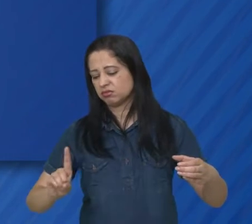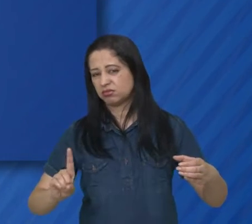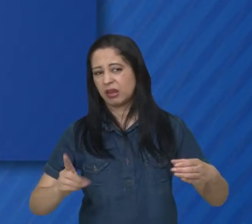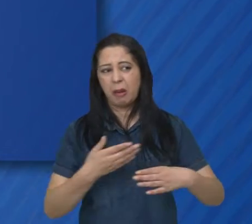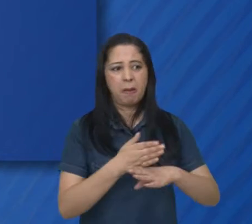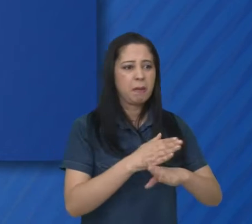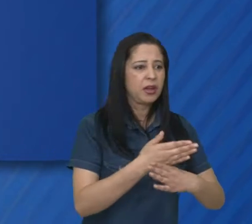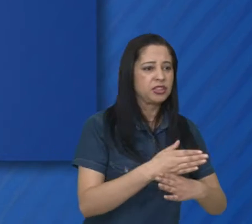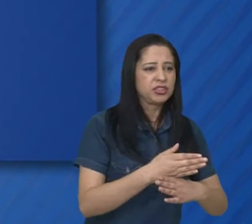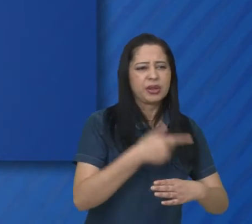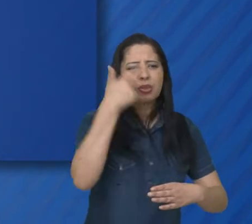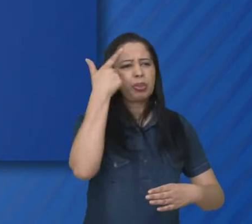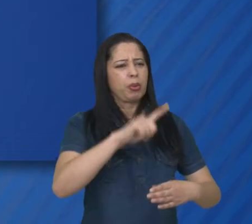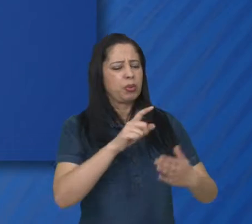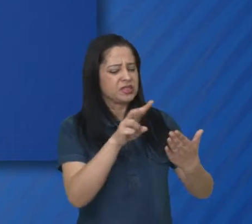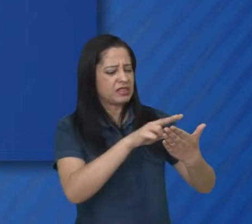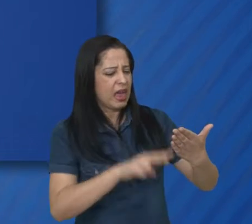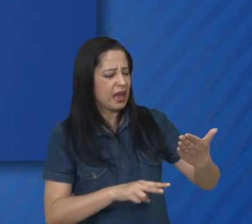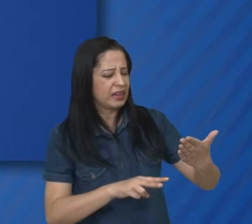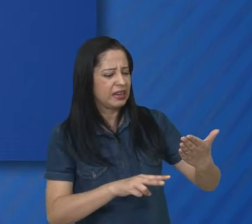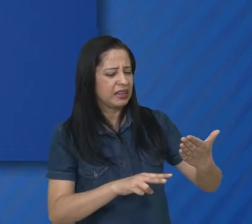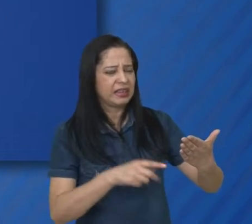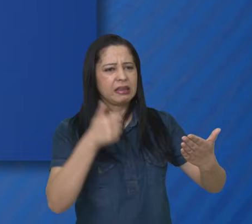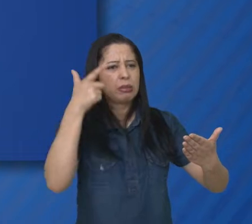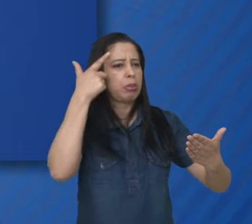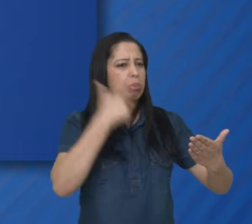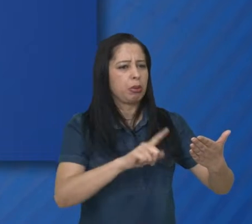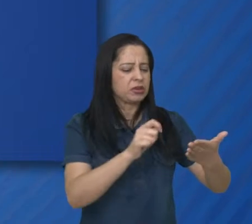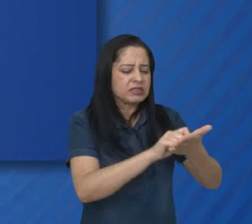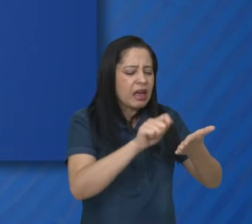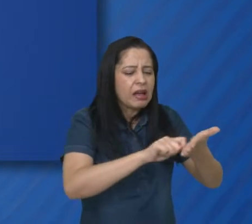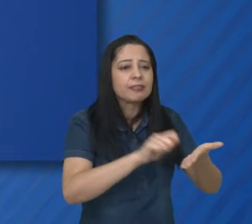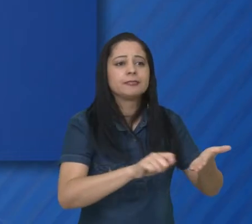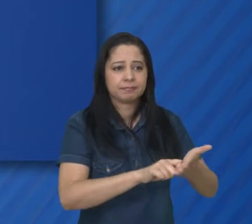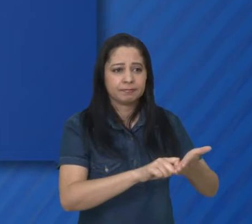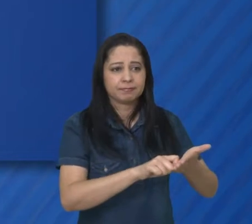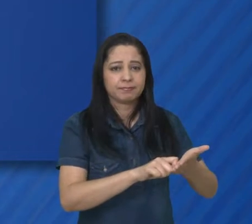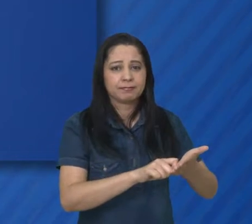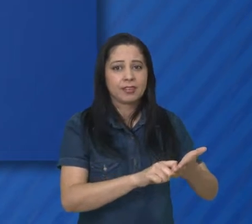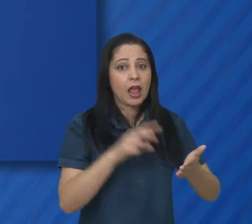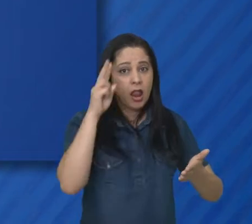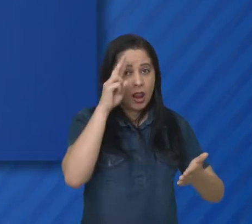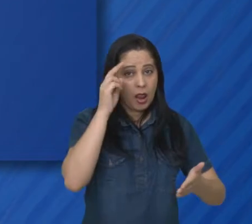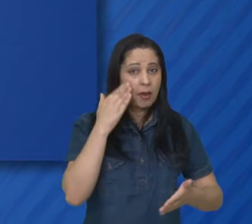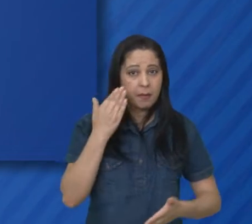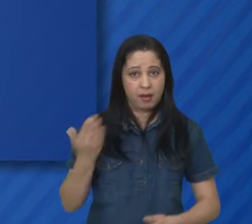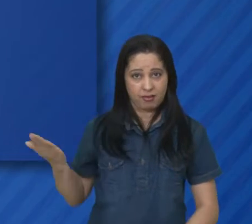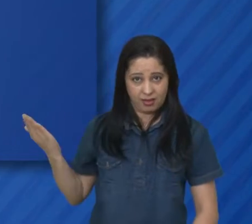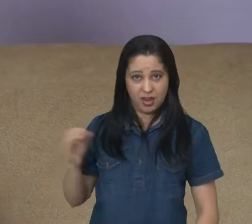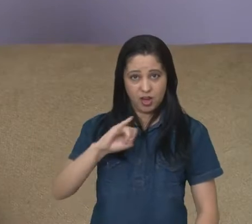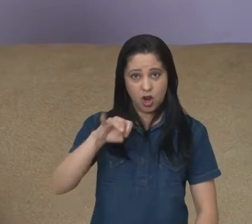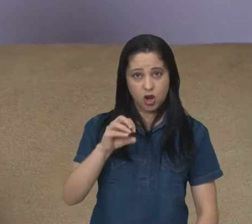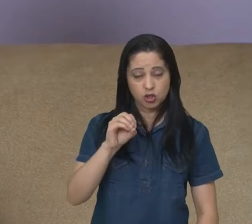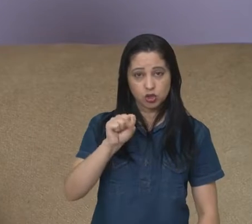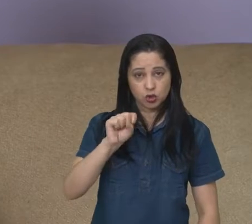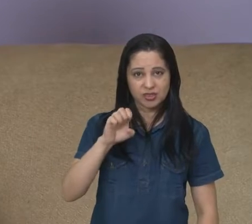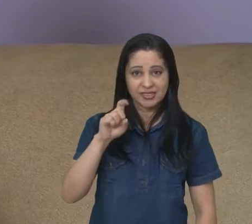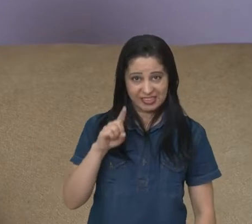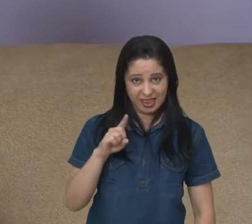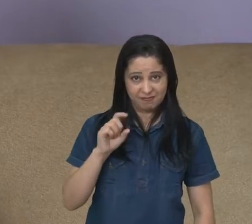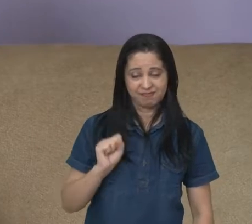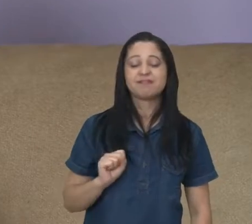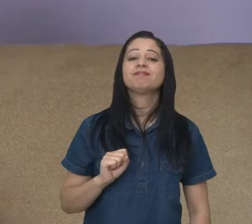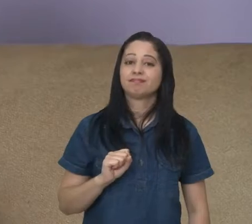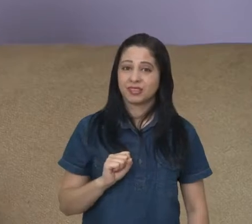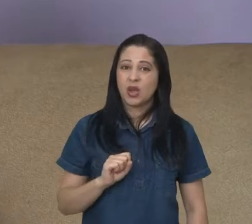desatenta, afastada de colegas, dificuldade na leitura e na escrita e baixo rendimento escolar. E lembra do